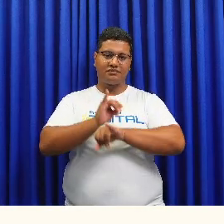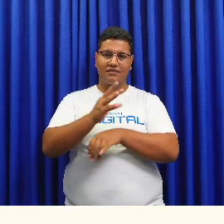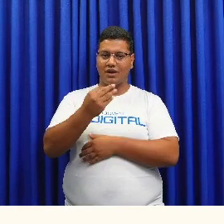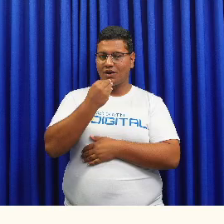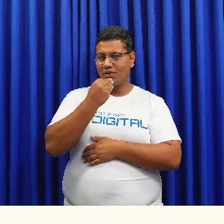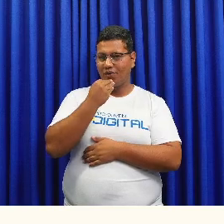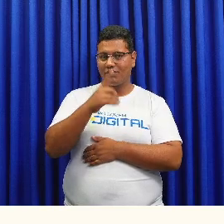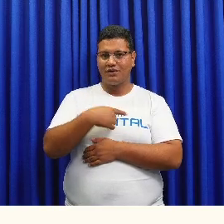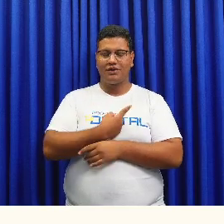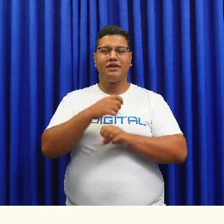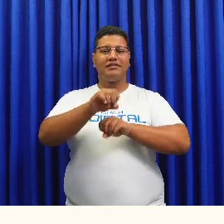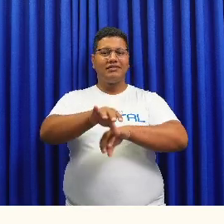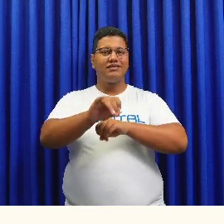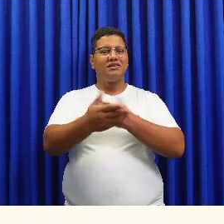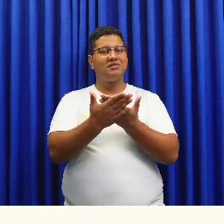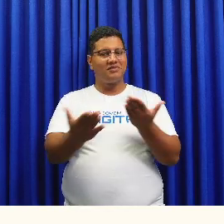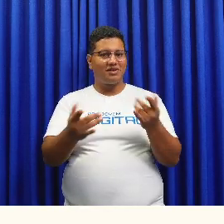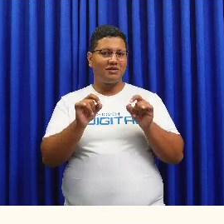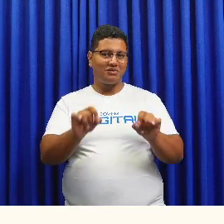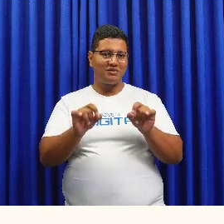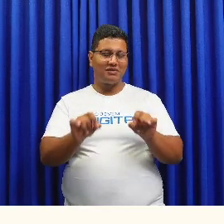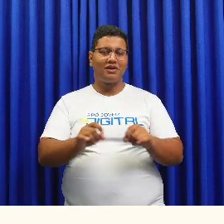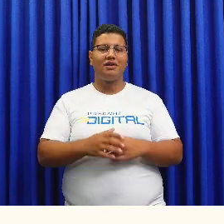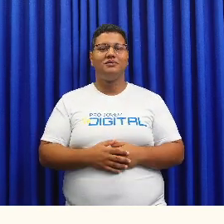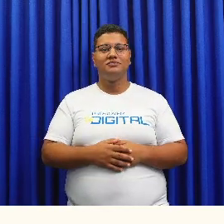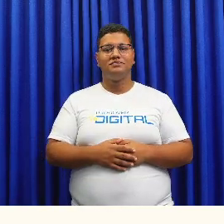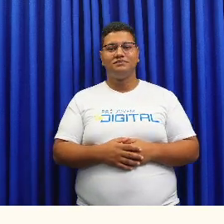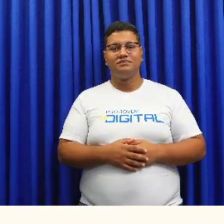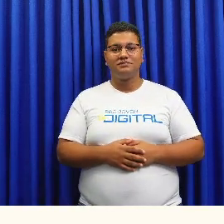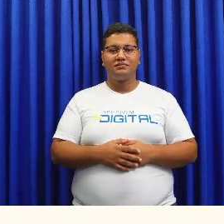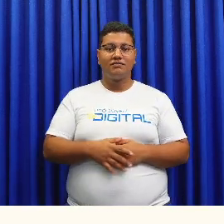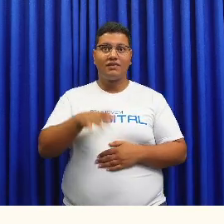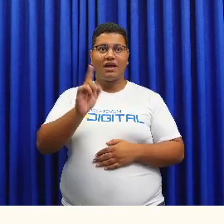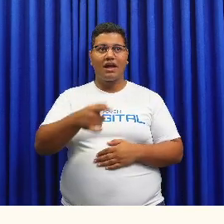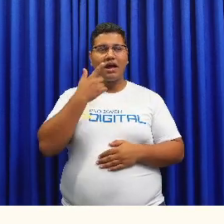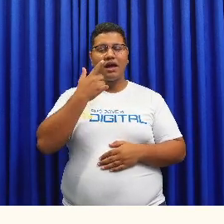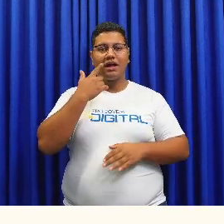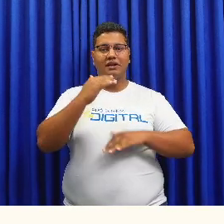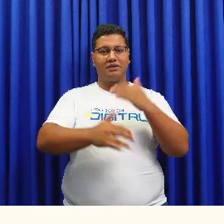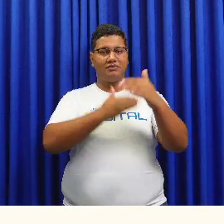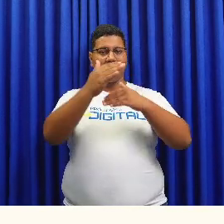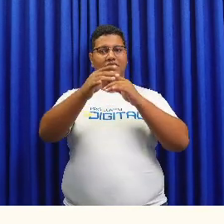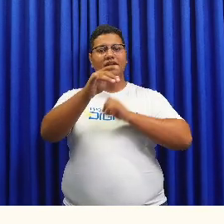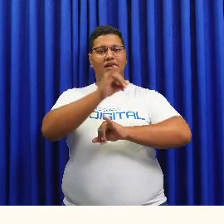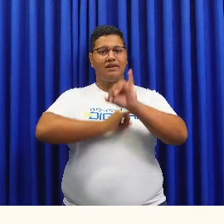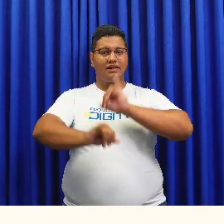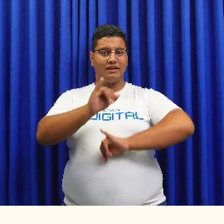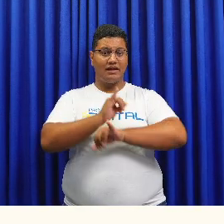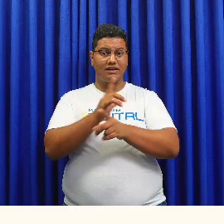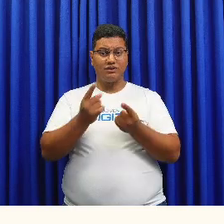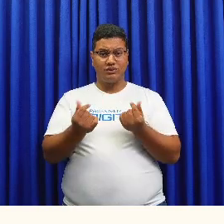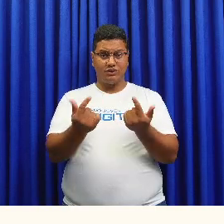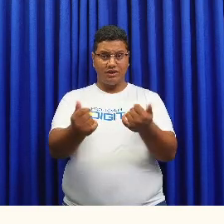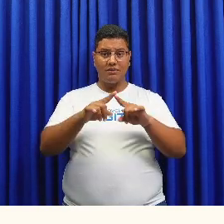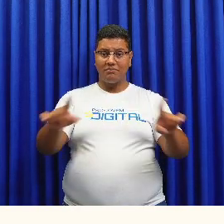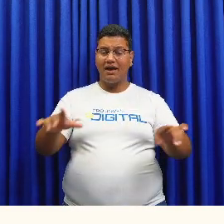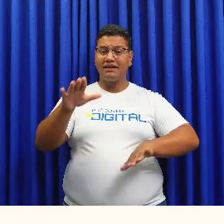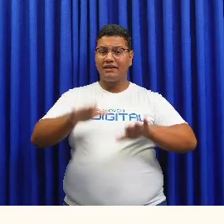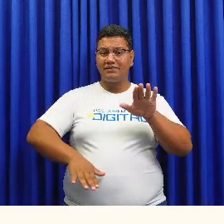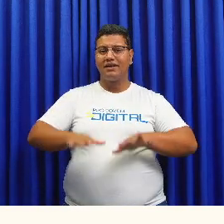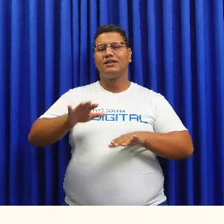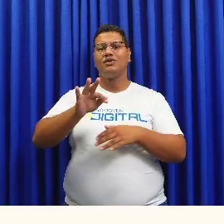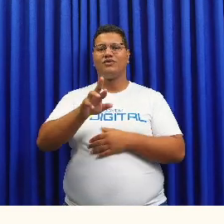obviamente. Estamos aí te ensinando a se desenvolver na internet, ganhar dinheiro, mas o freelance, ele muitas